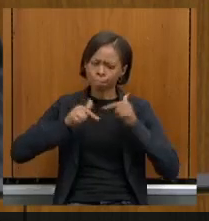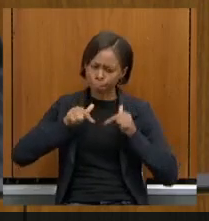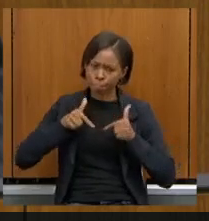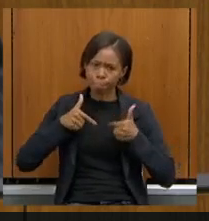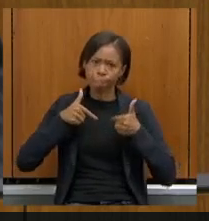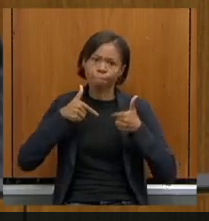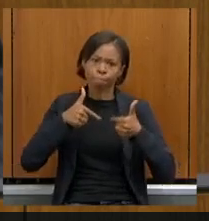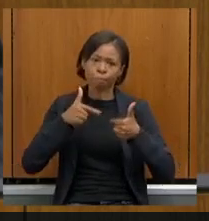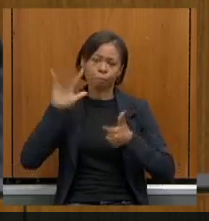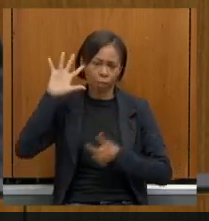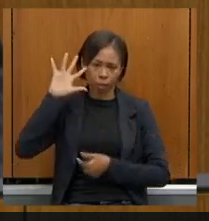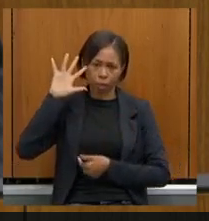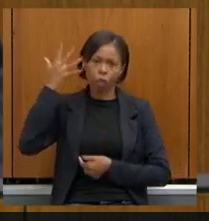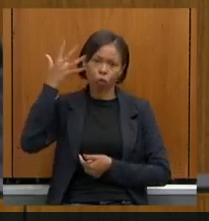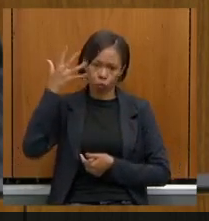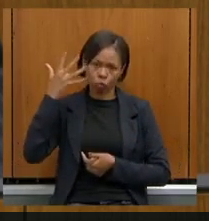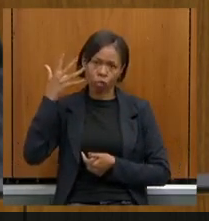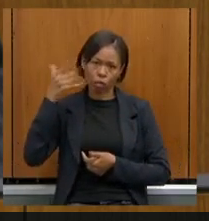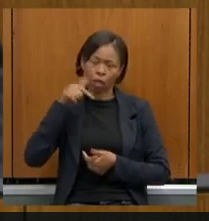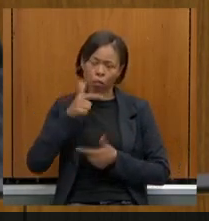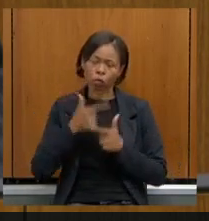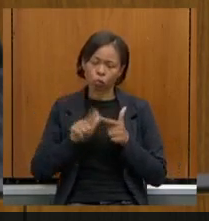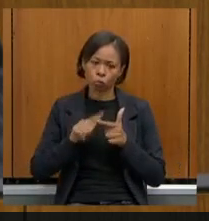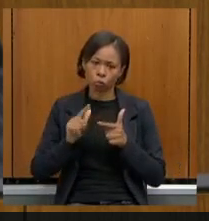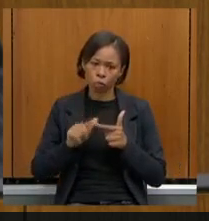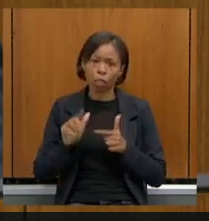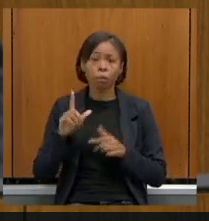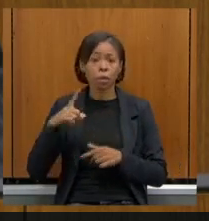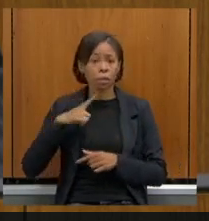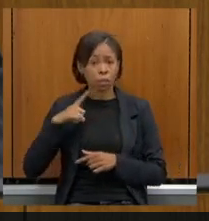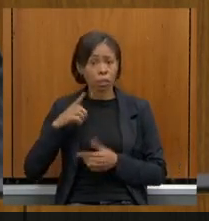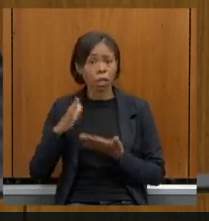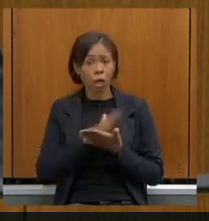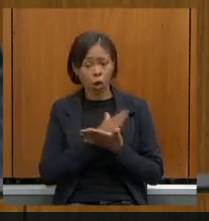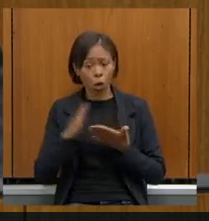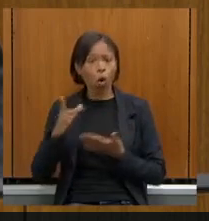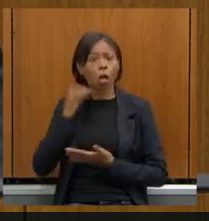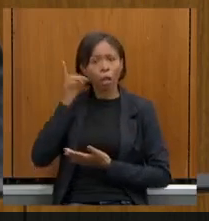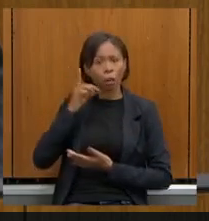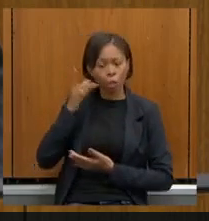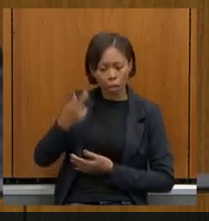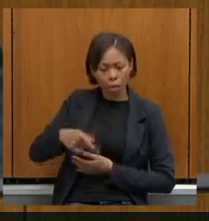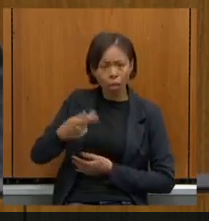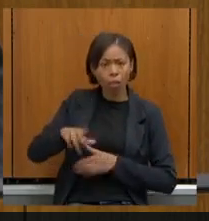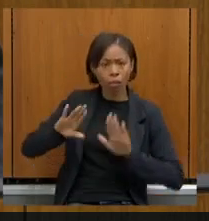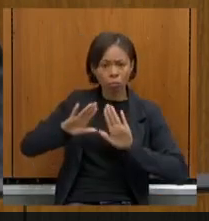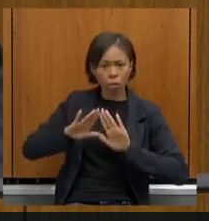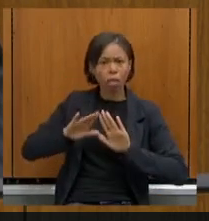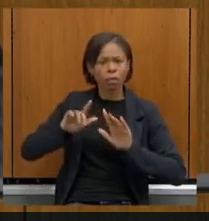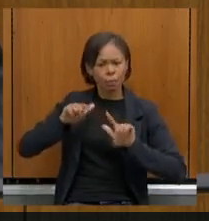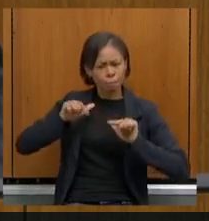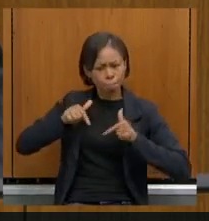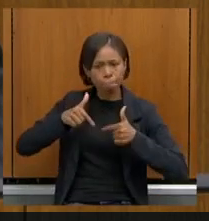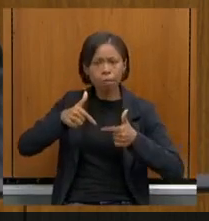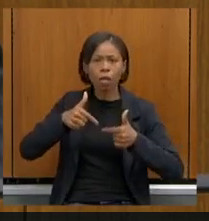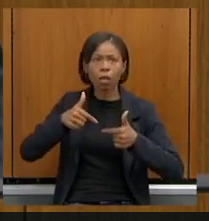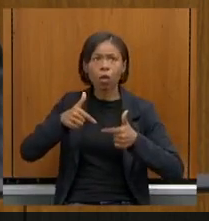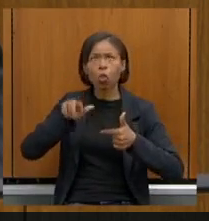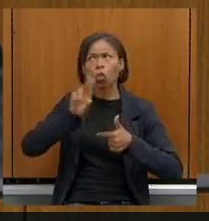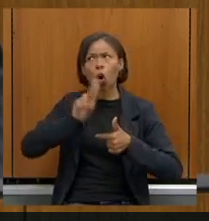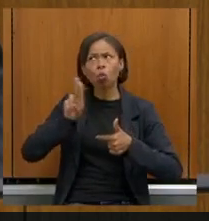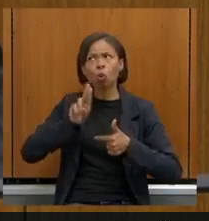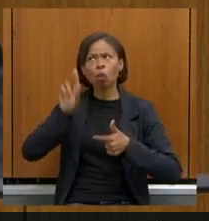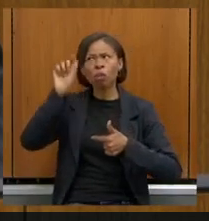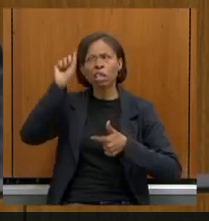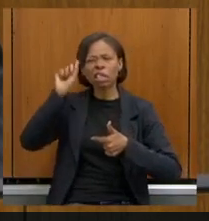para poder resolver essa questão a gente tem que deputados na casa estão muito empenhados nisso também que não vou me atrever a falar o nome de todos mas